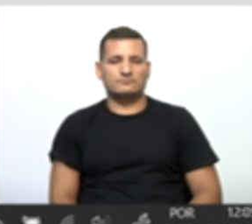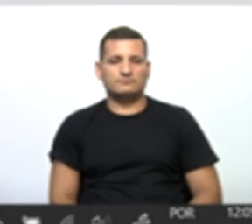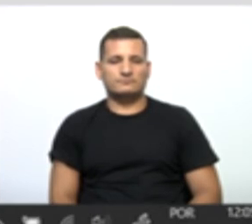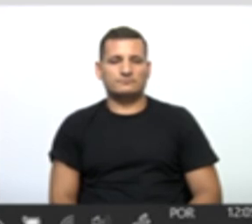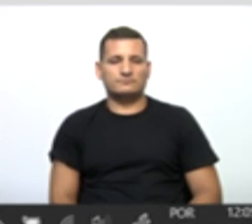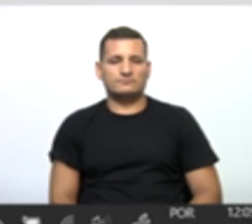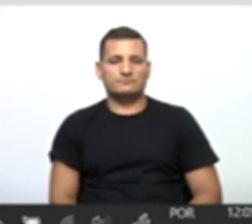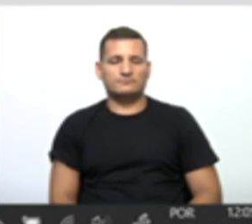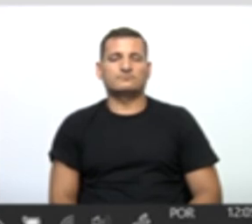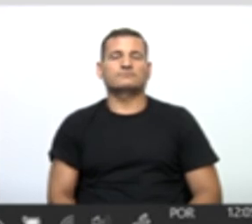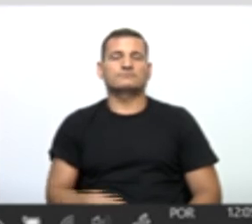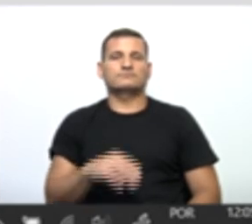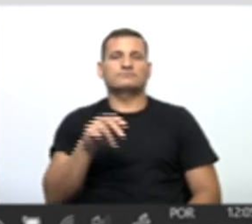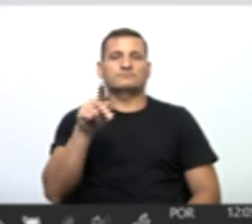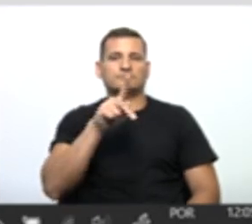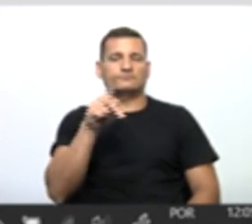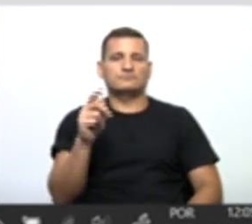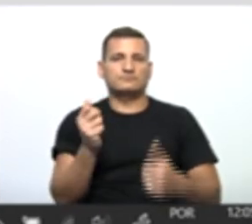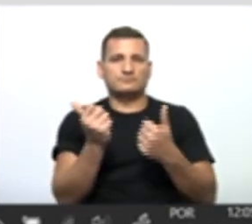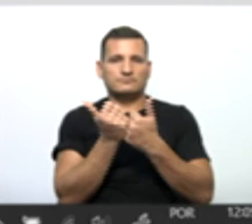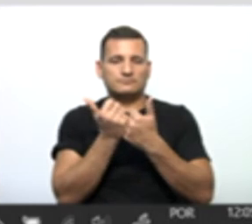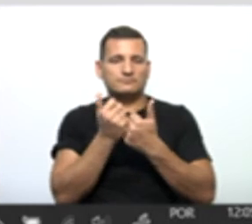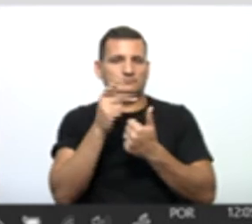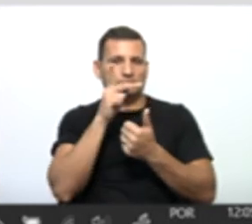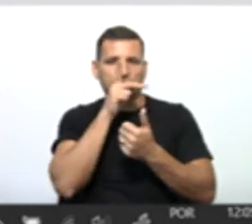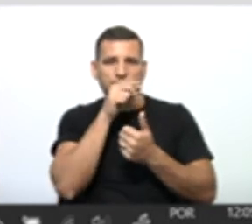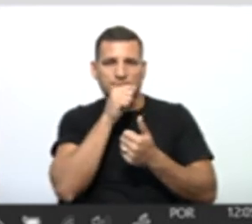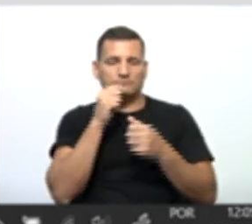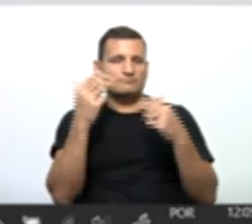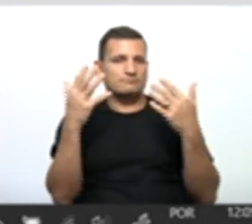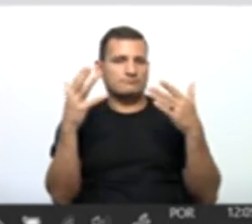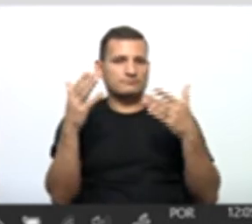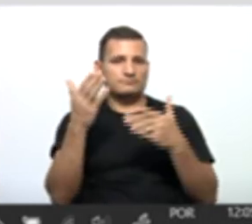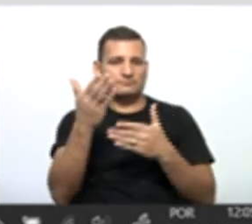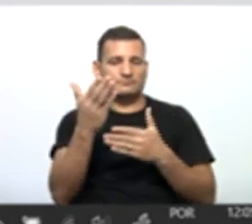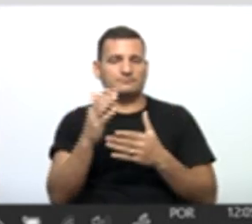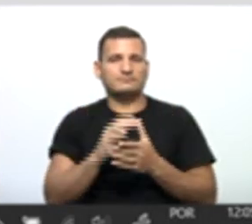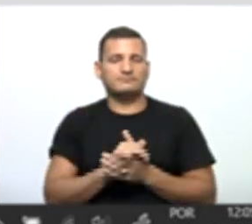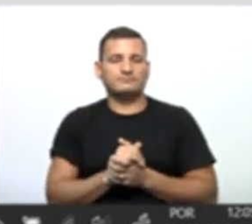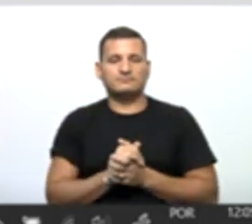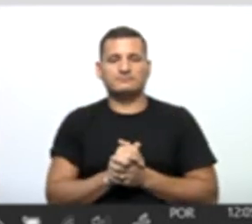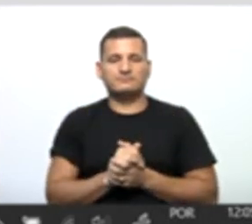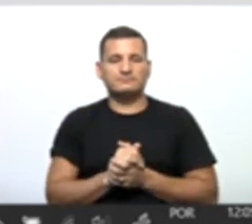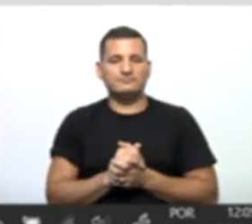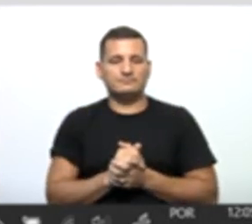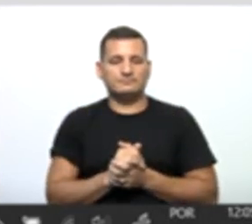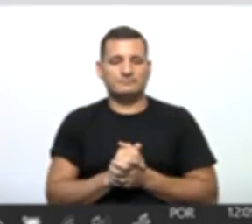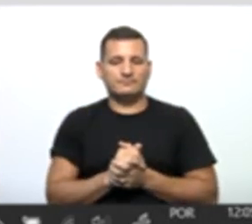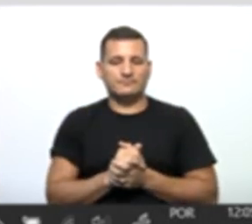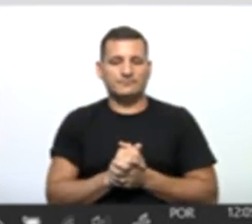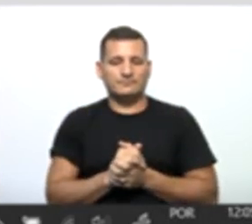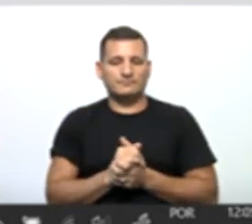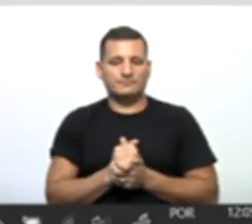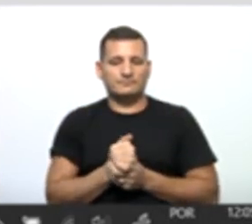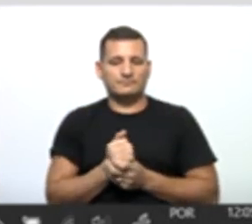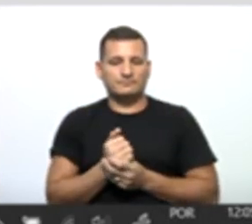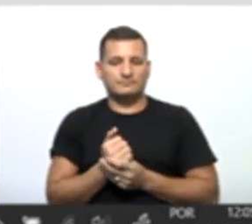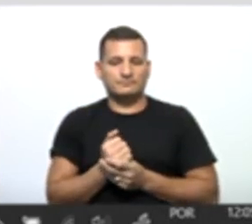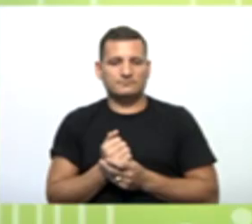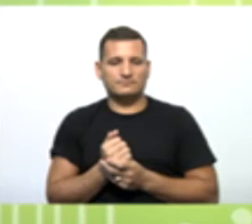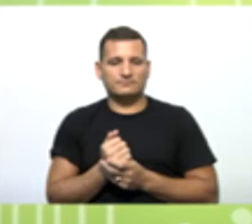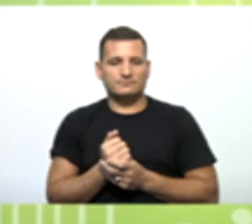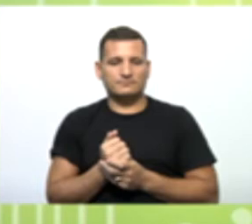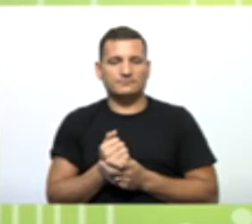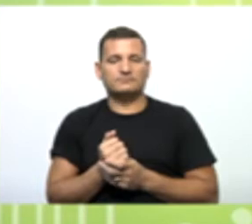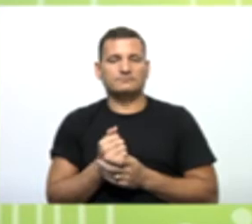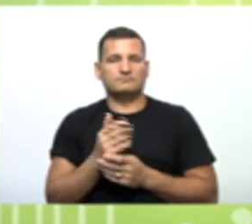tutor, com a sua equipe aí, Porto Velho Zona Norte, está de parabéns aí pela participação, certo? O tempo